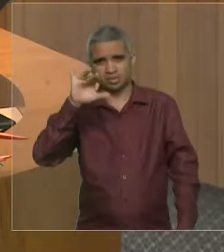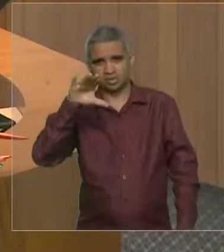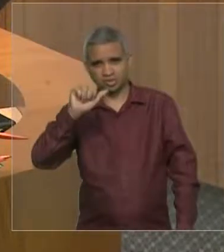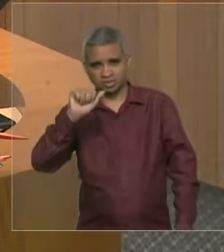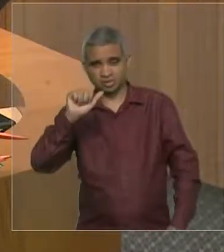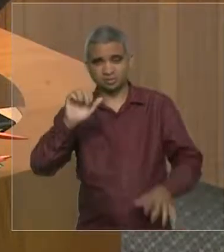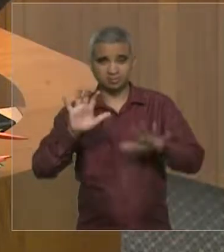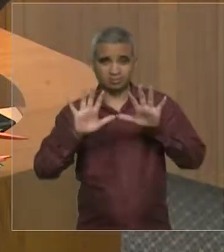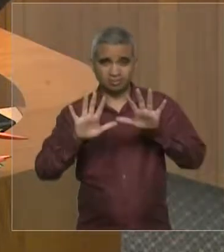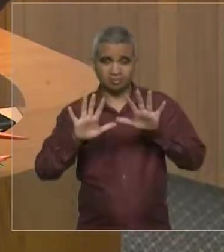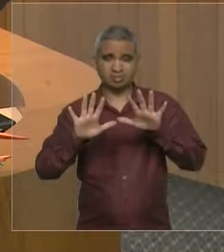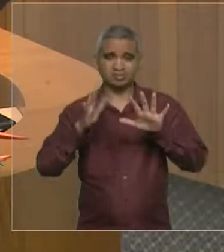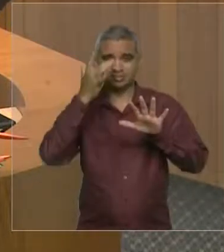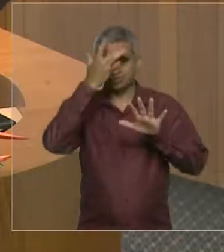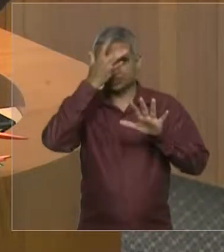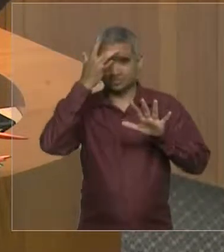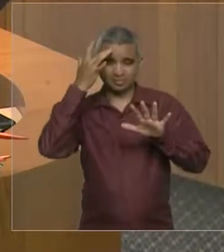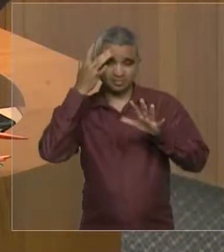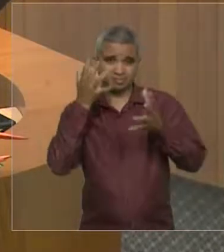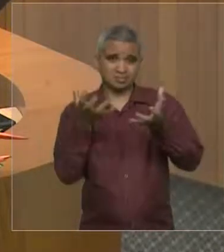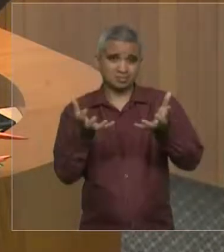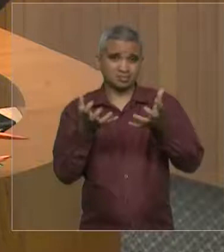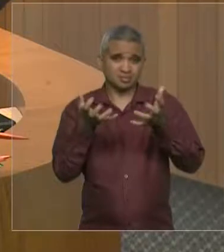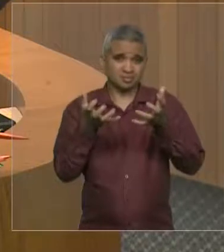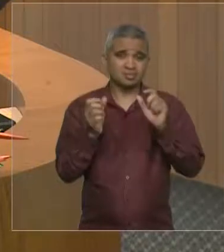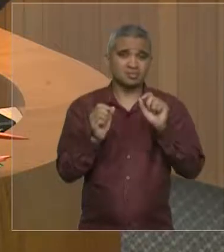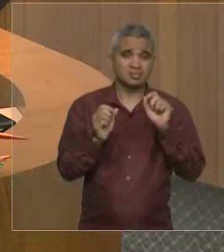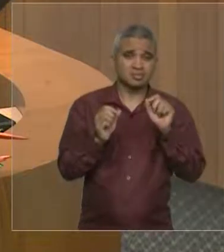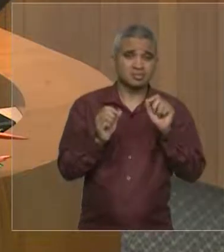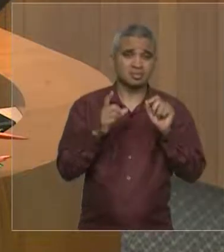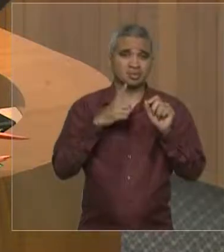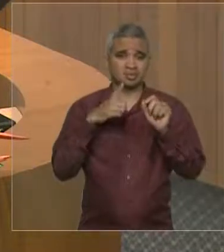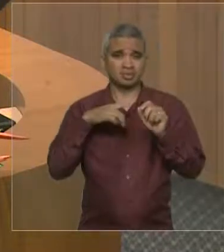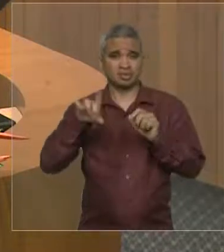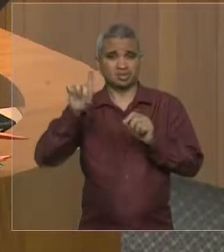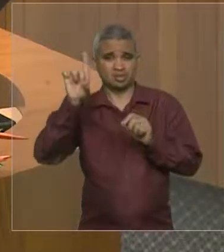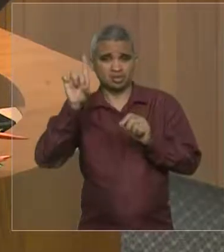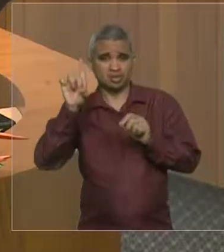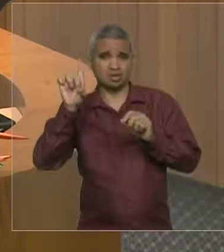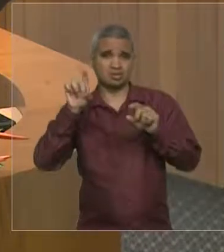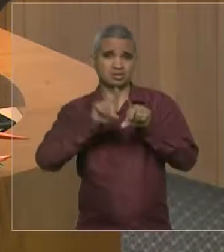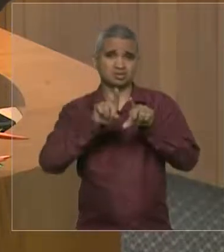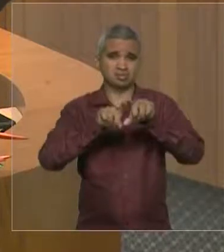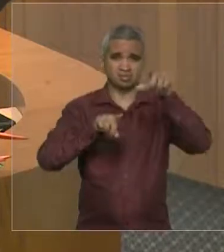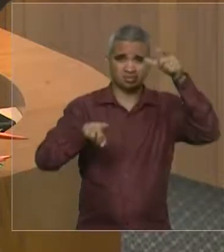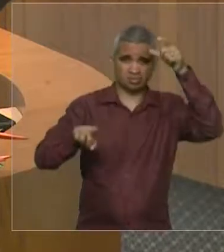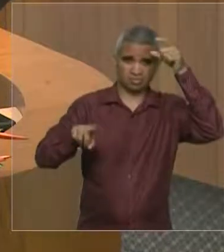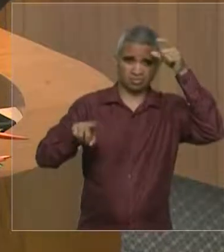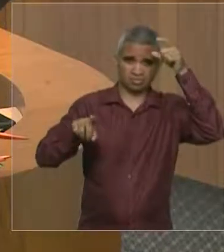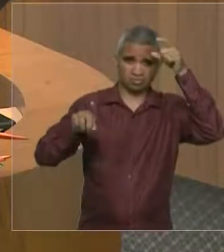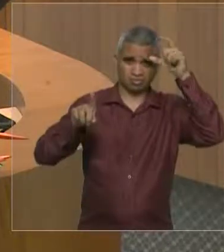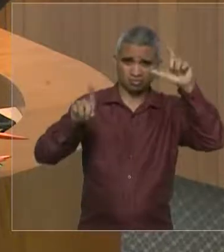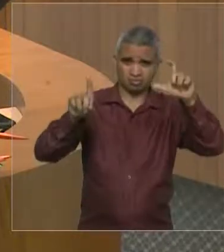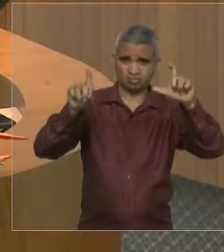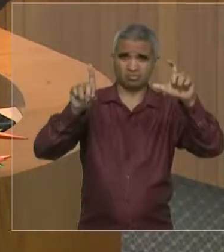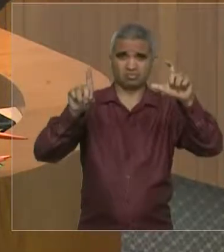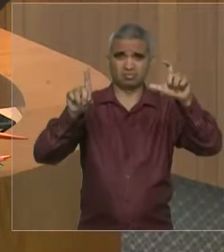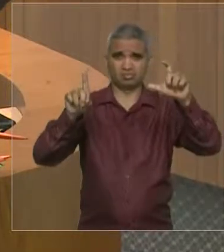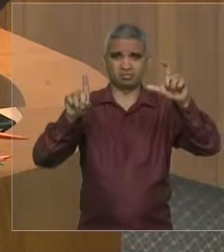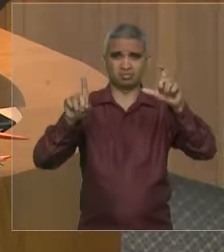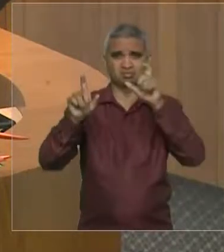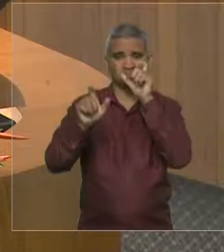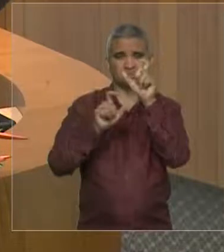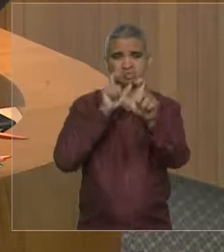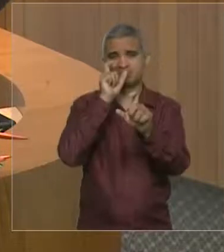naturalmente a eleger deuses e demônios nas suas vidas, nas suas falas,